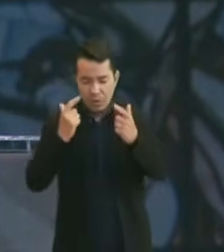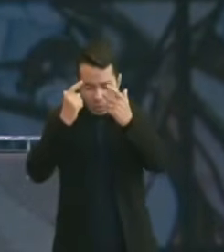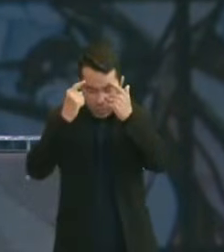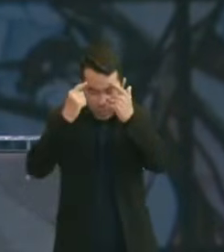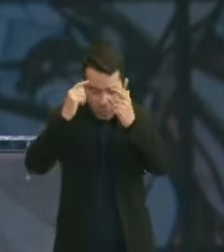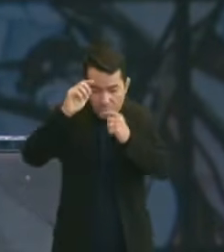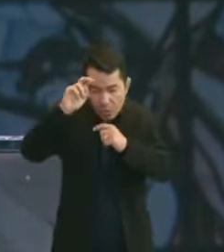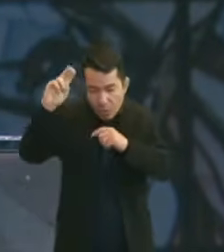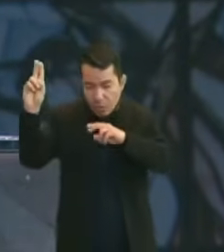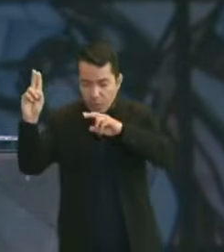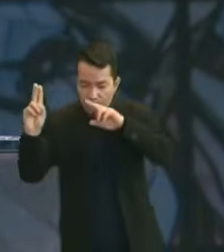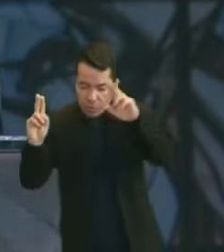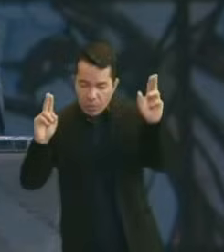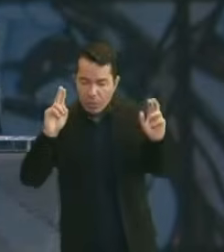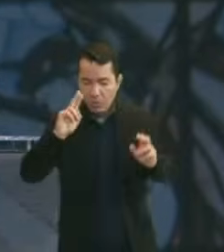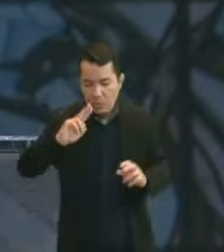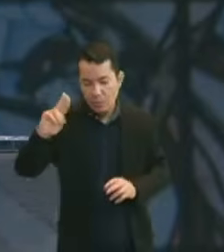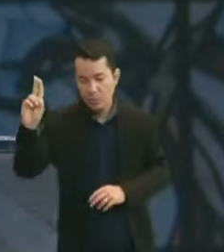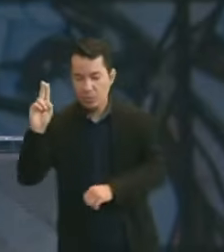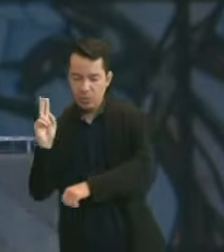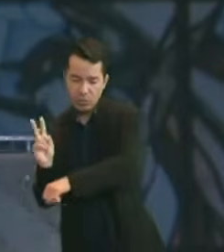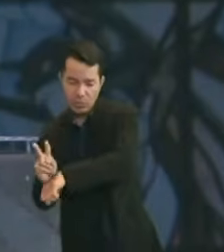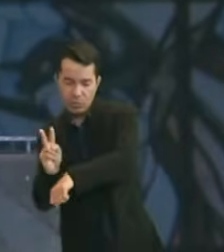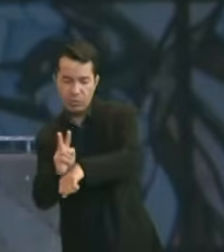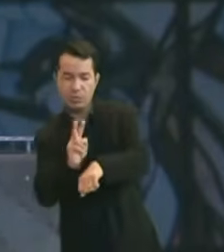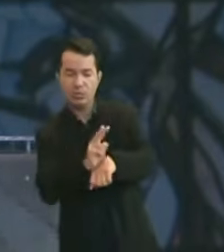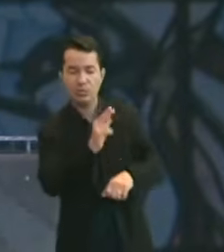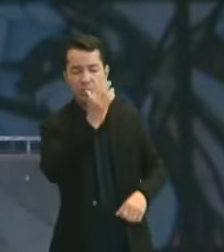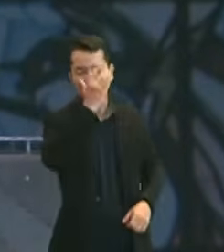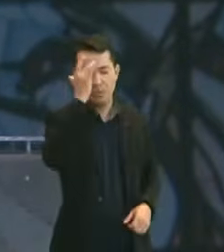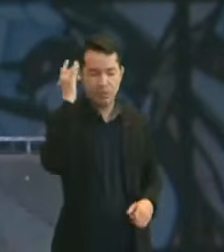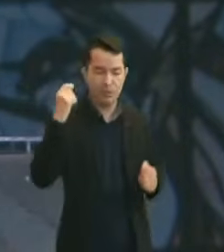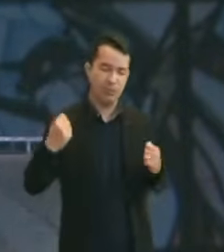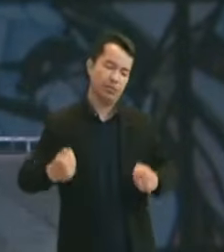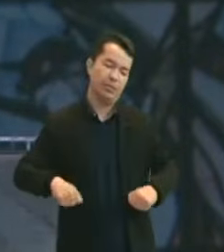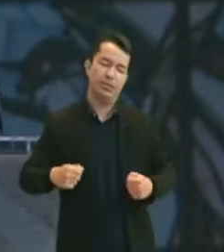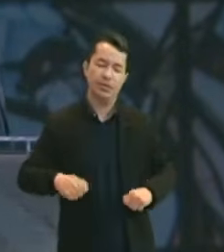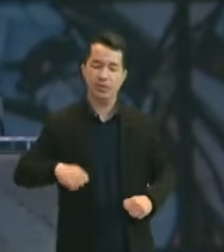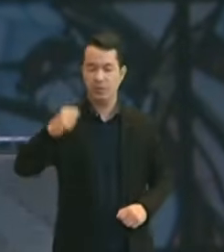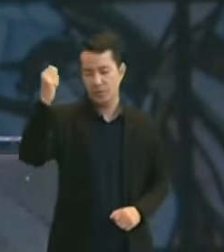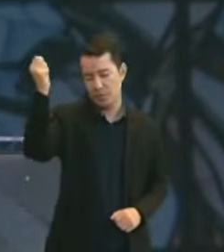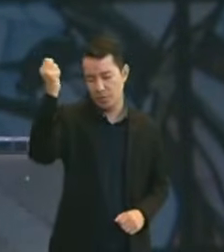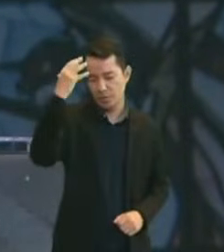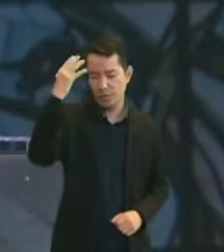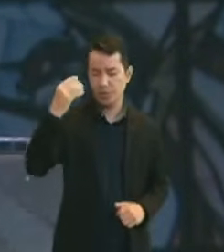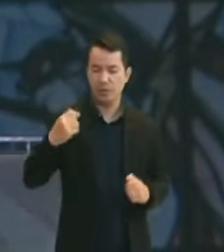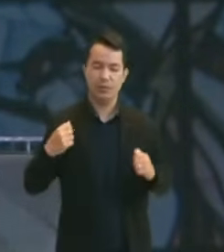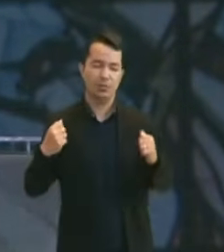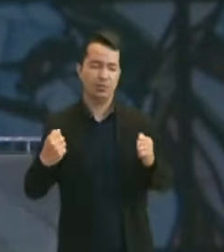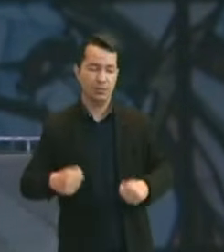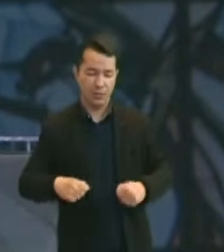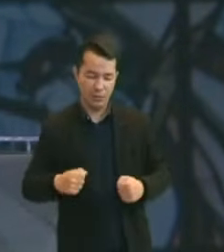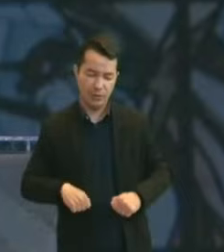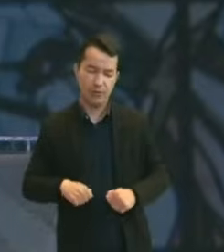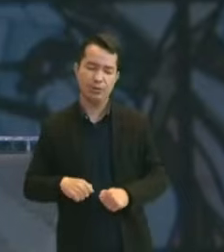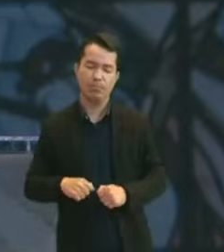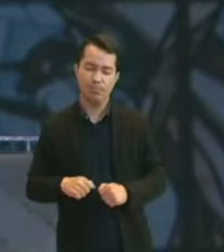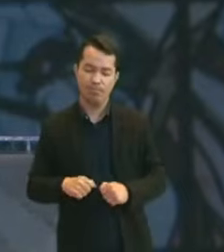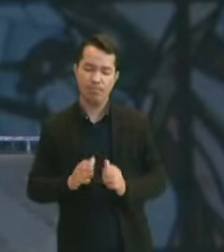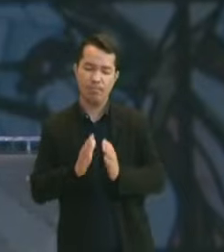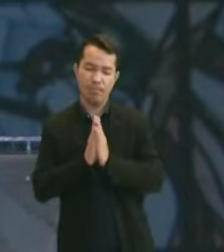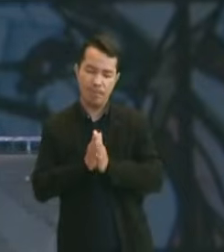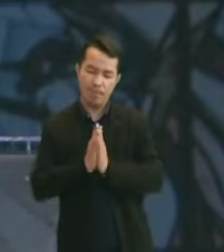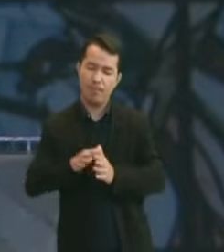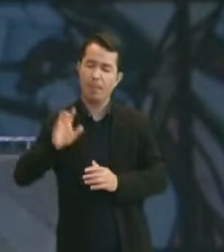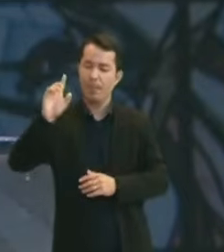mente. Cuida, Senhor, cuida daqueles que precisam da Tua graça, precisam receber a sua graça nesse momento. Cuida daqueles